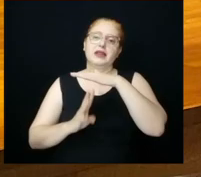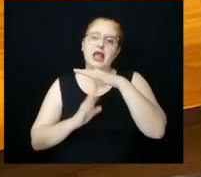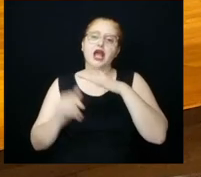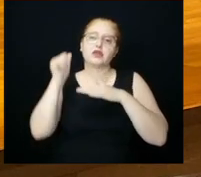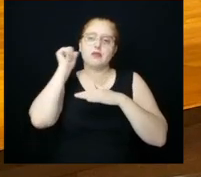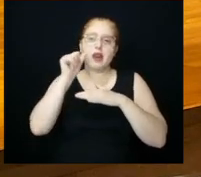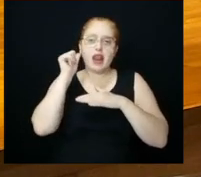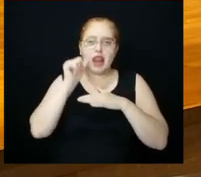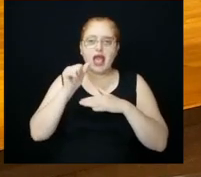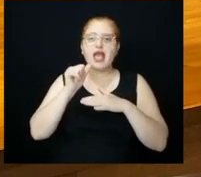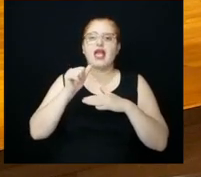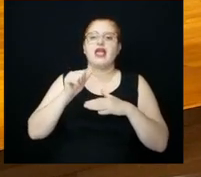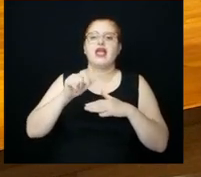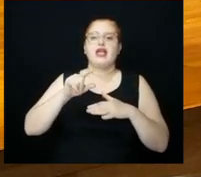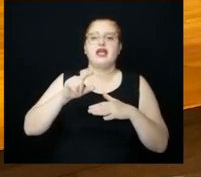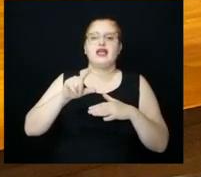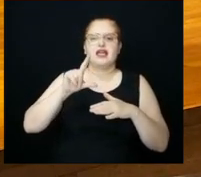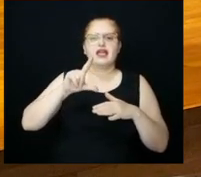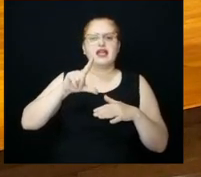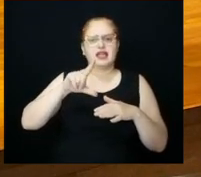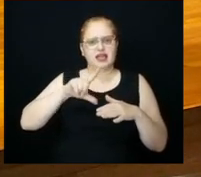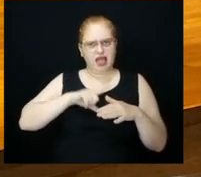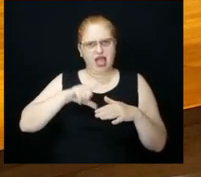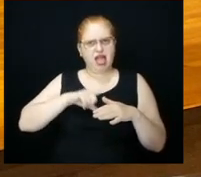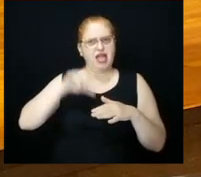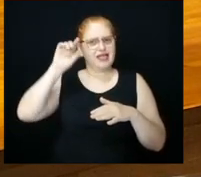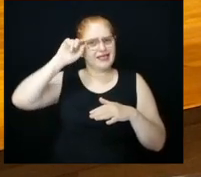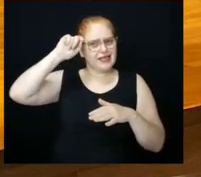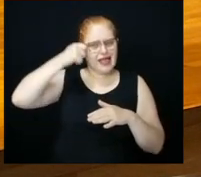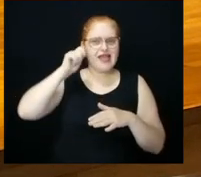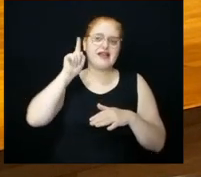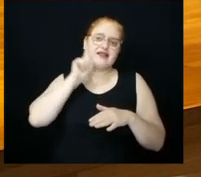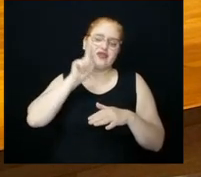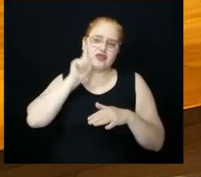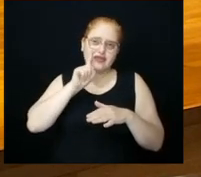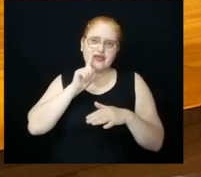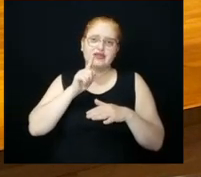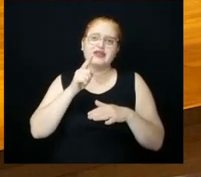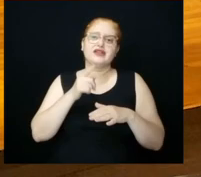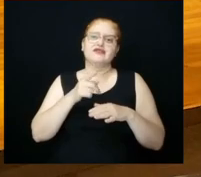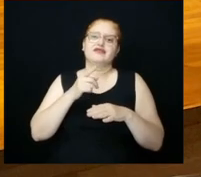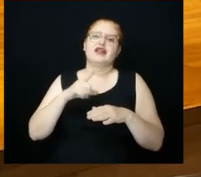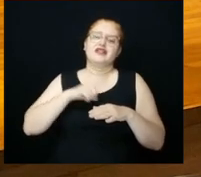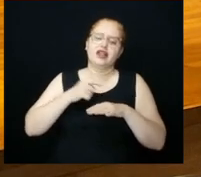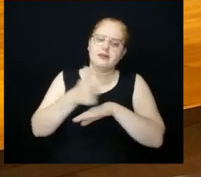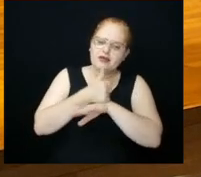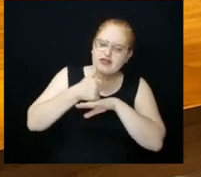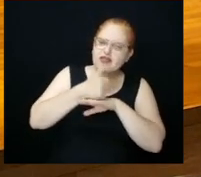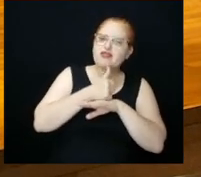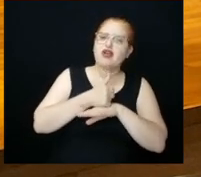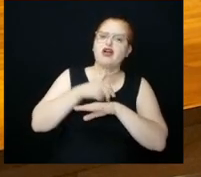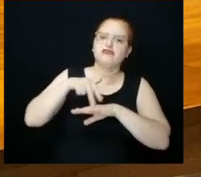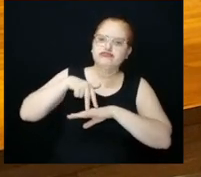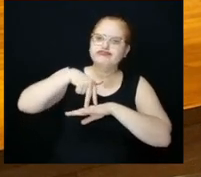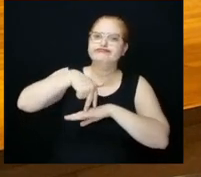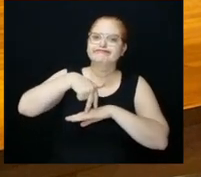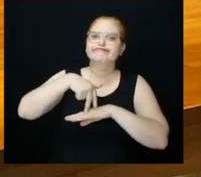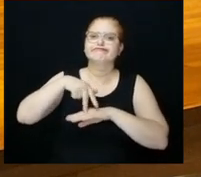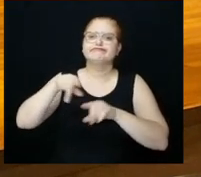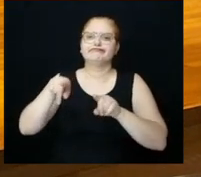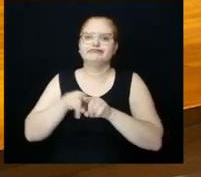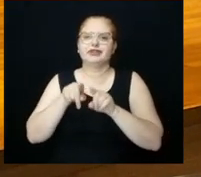uma mulher, de se reconhecer como uma negra nos Estados Unidos, tendo que encontrar o seu lugar, a sua profissão, se colocar, né, dentro daquela